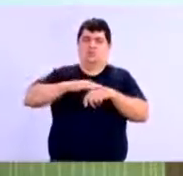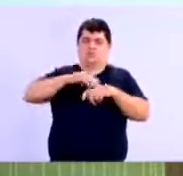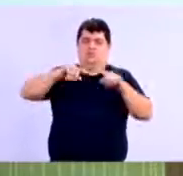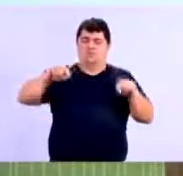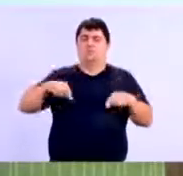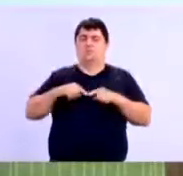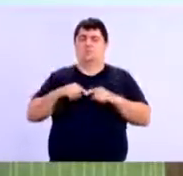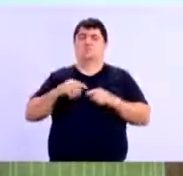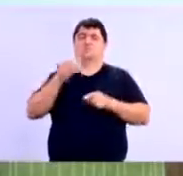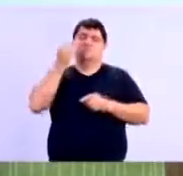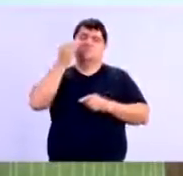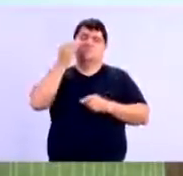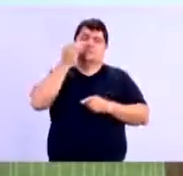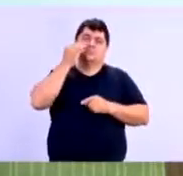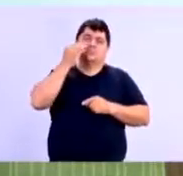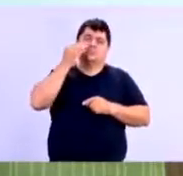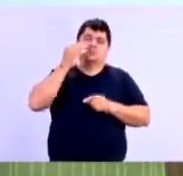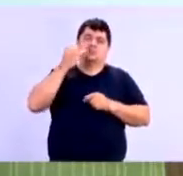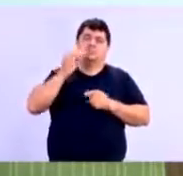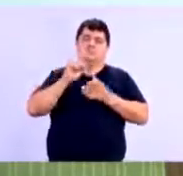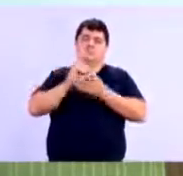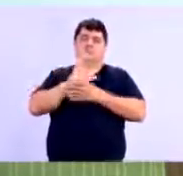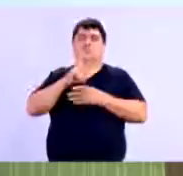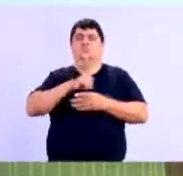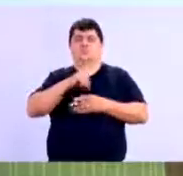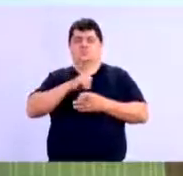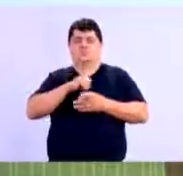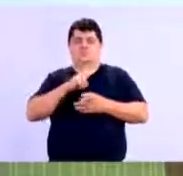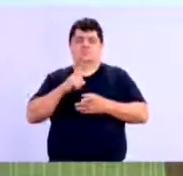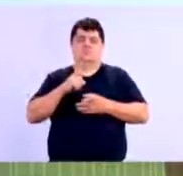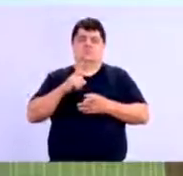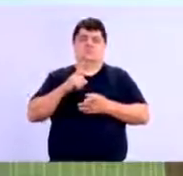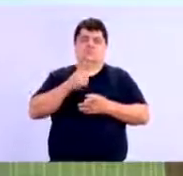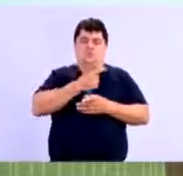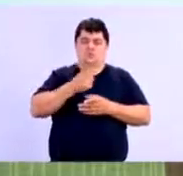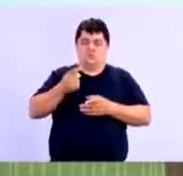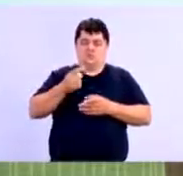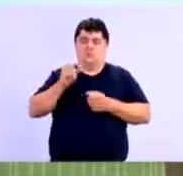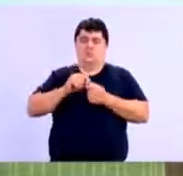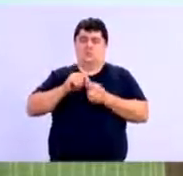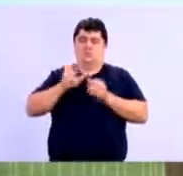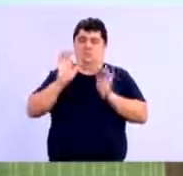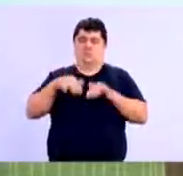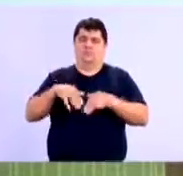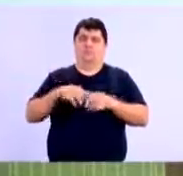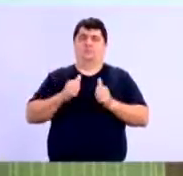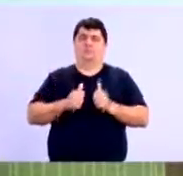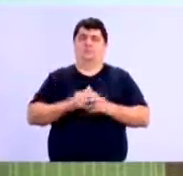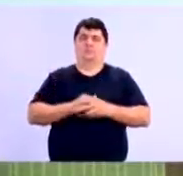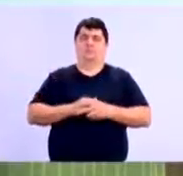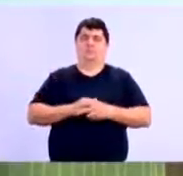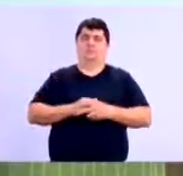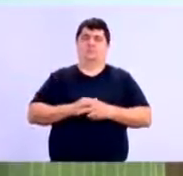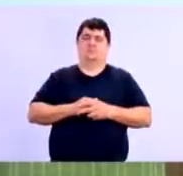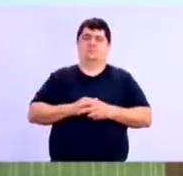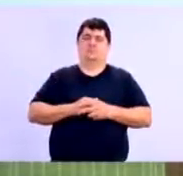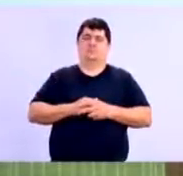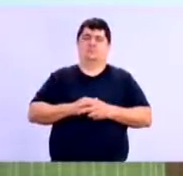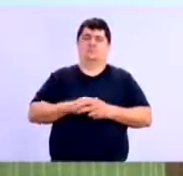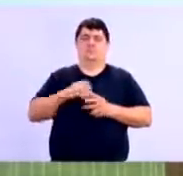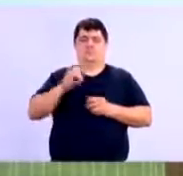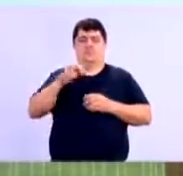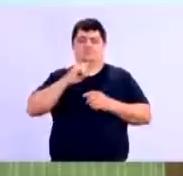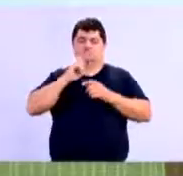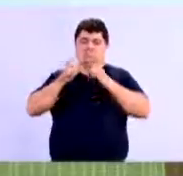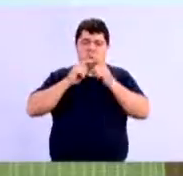aí vocês vão ter aqui na nossa teleaula, né? Aí vocês vão ter mais uma semana ainda para resolver os exercícios, correto? Continuamos abertos a